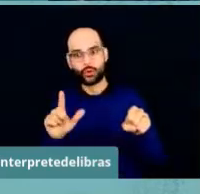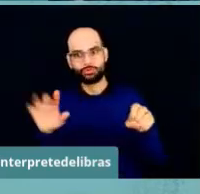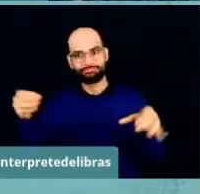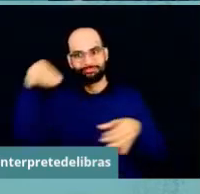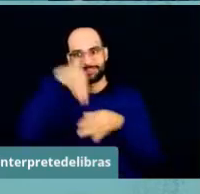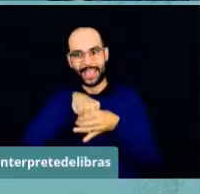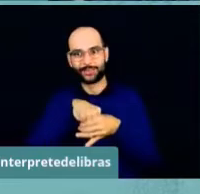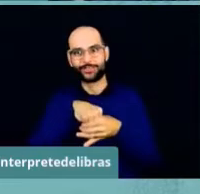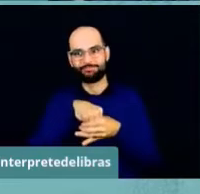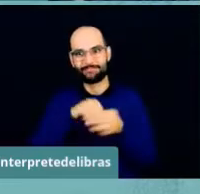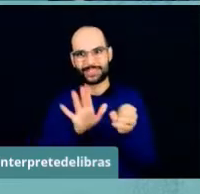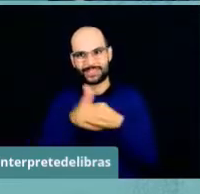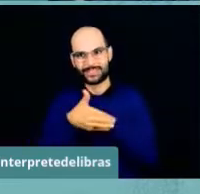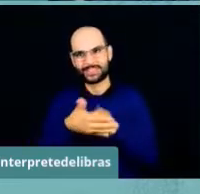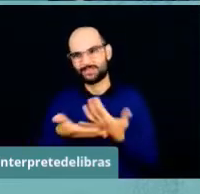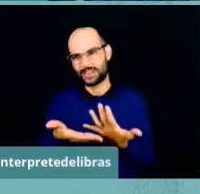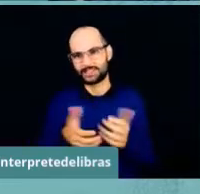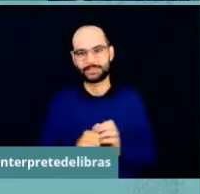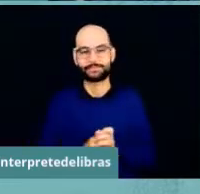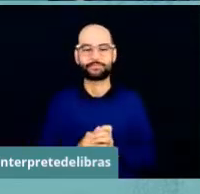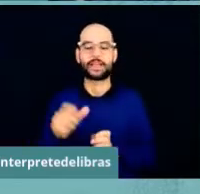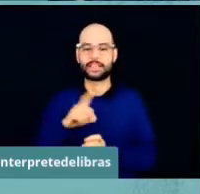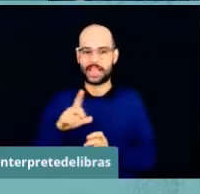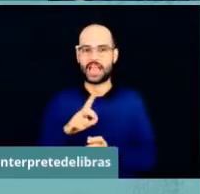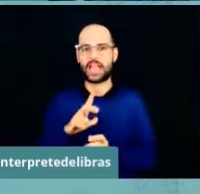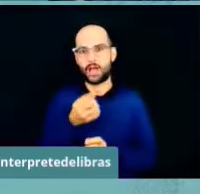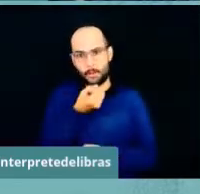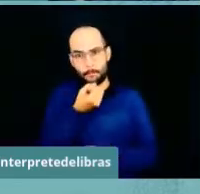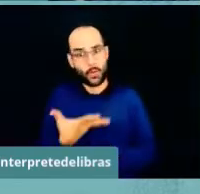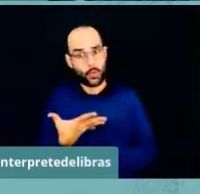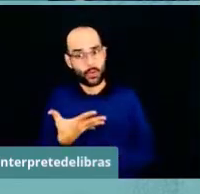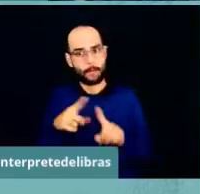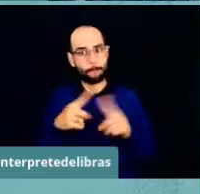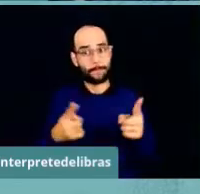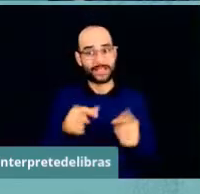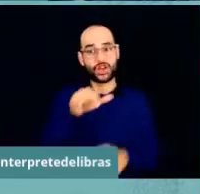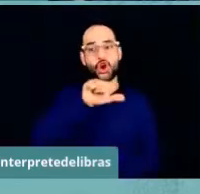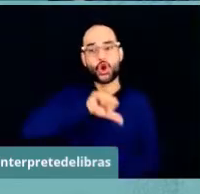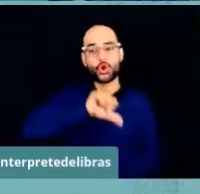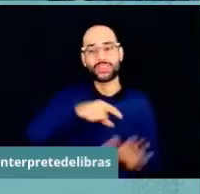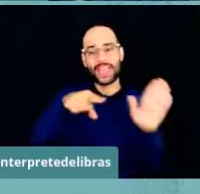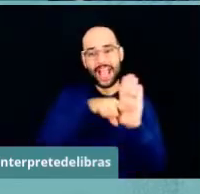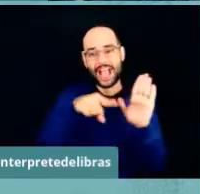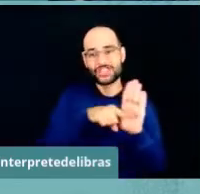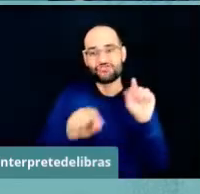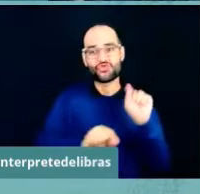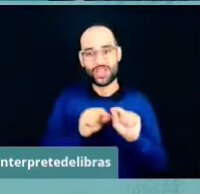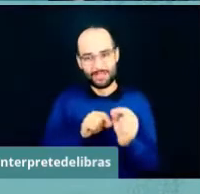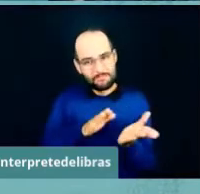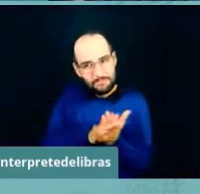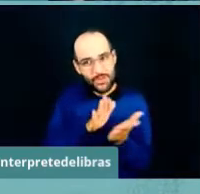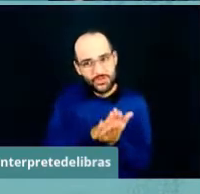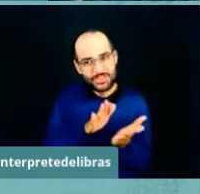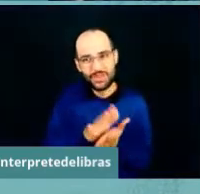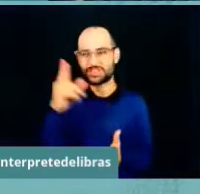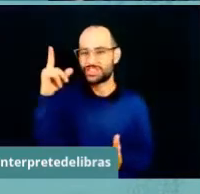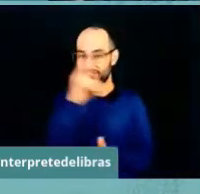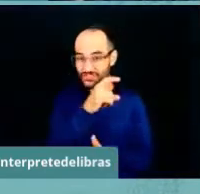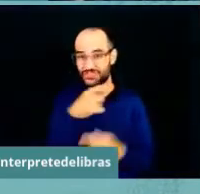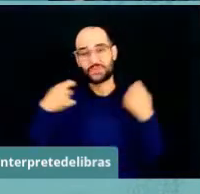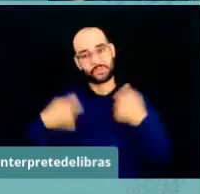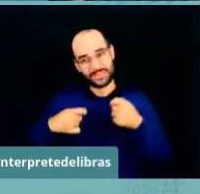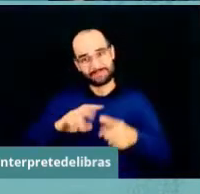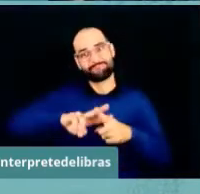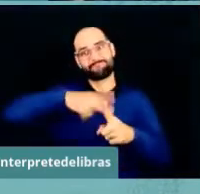como tudo isso aqui, vantagens. Como desvantagens, tem produção complexa também, múltiplas doses, e